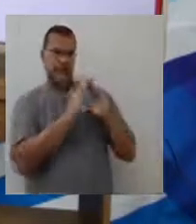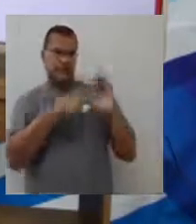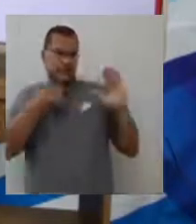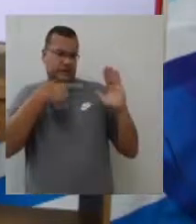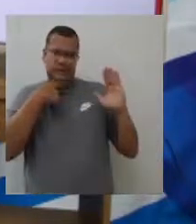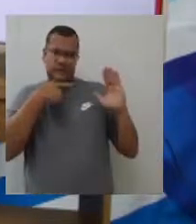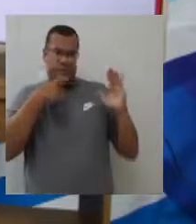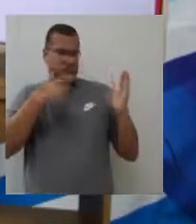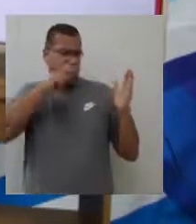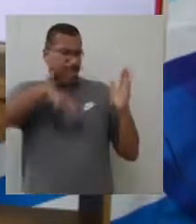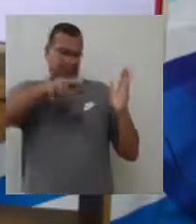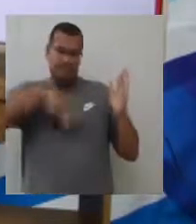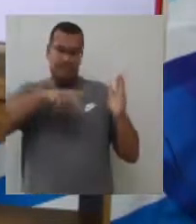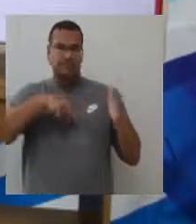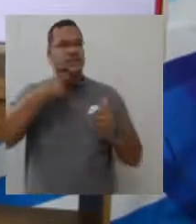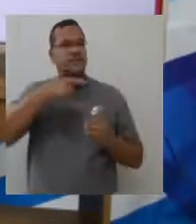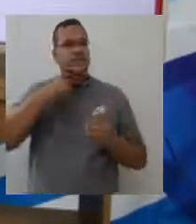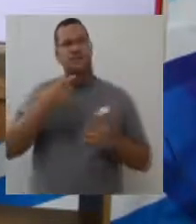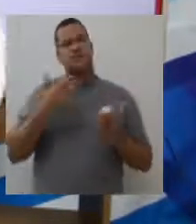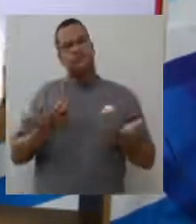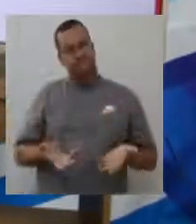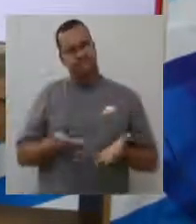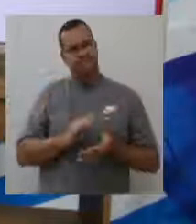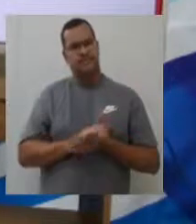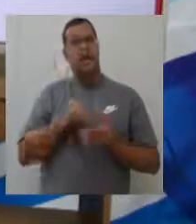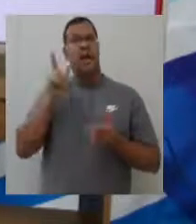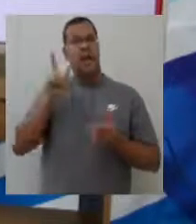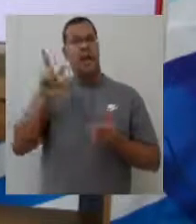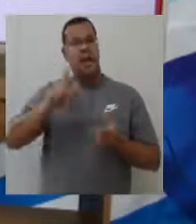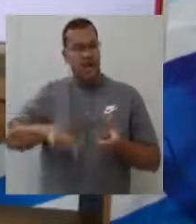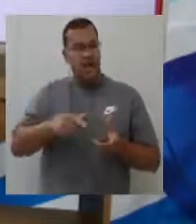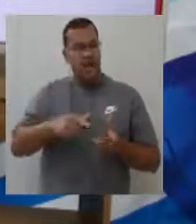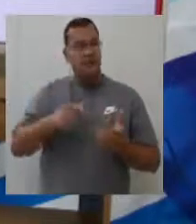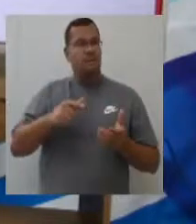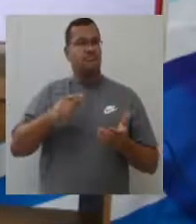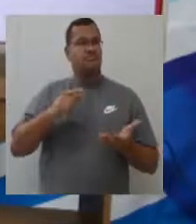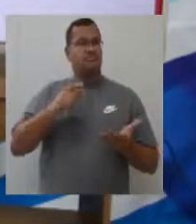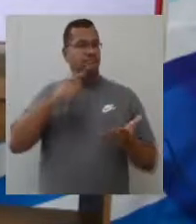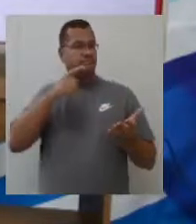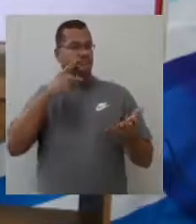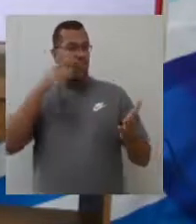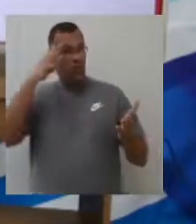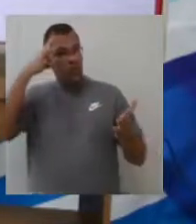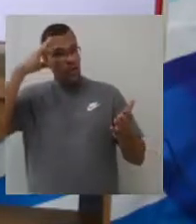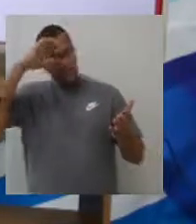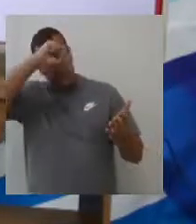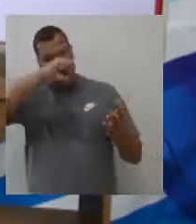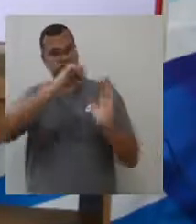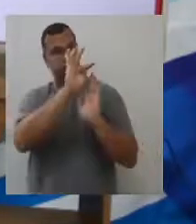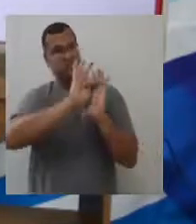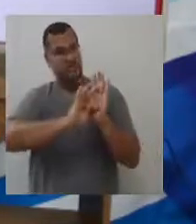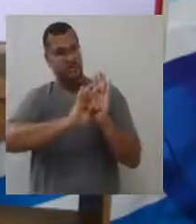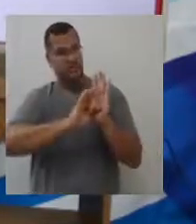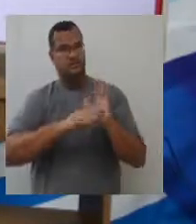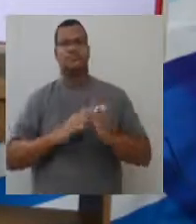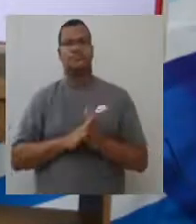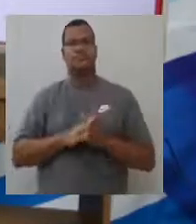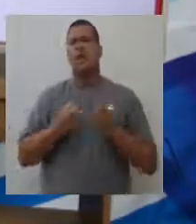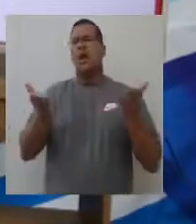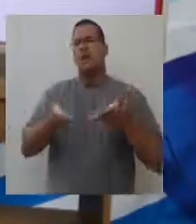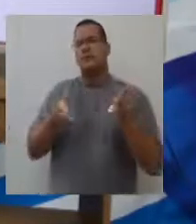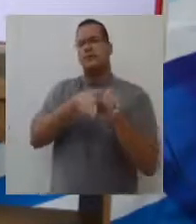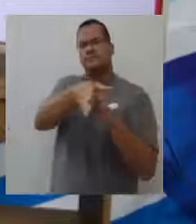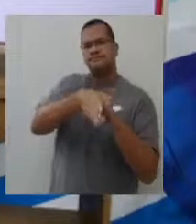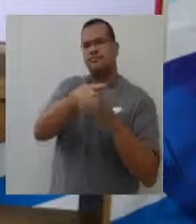não compreendo. Isso se chama interpretação textual. vou ensinar a vocês a interpretar